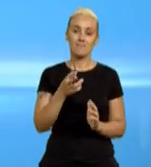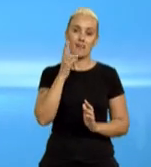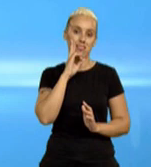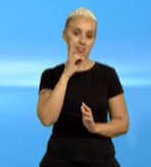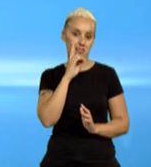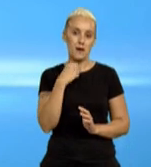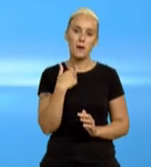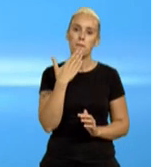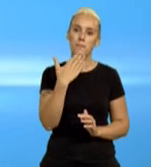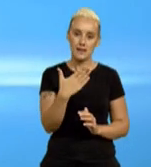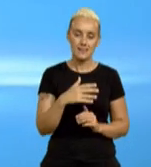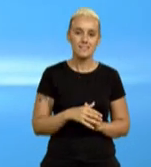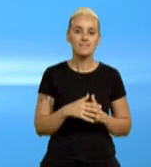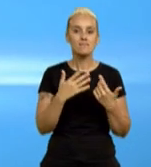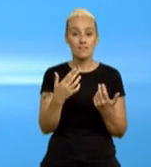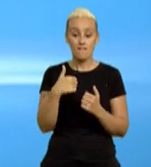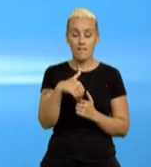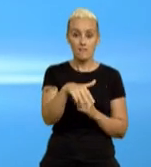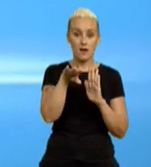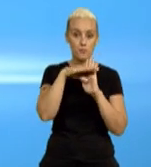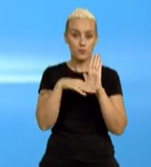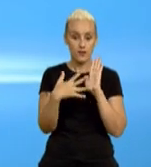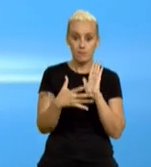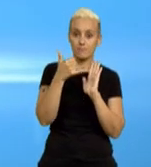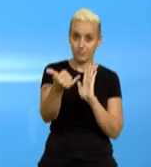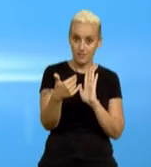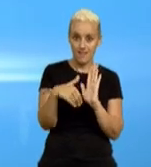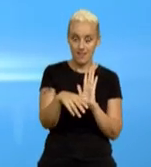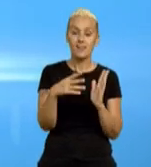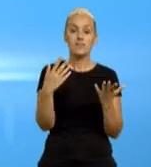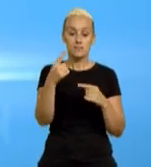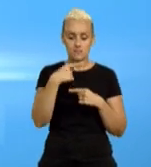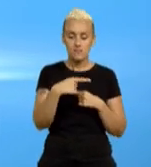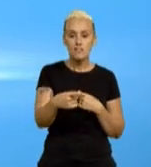Obrigada pela vossa companhia. Marcamos encontro já no próximo programa.